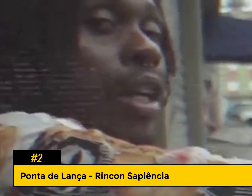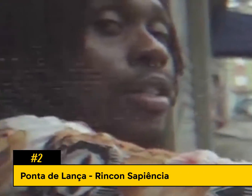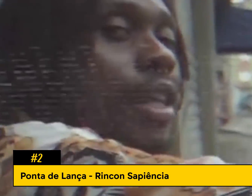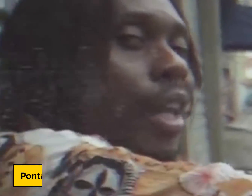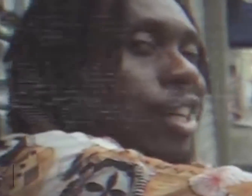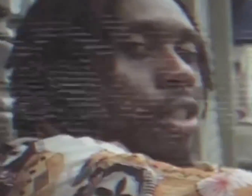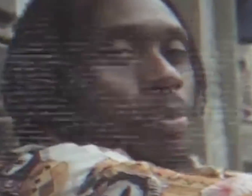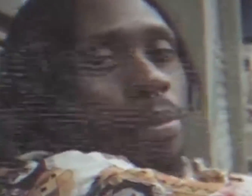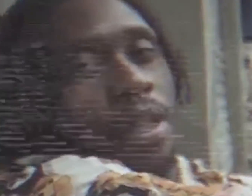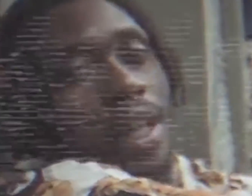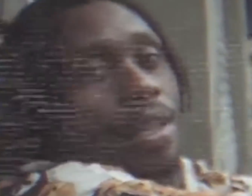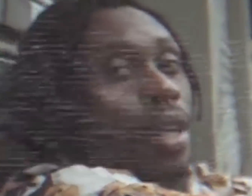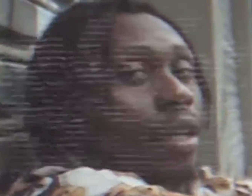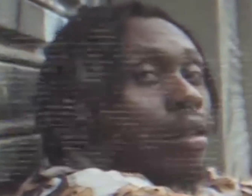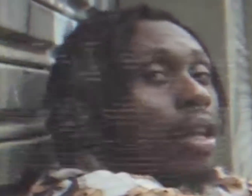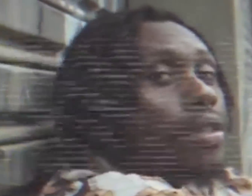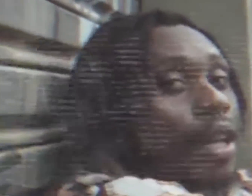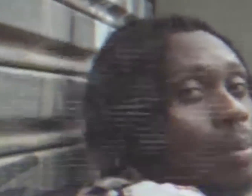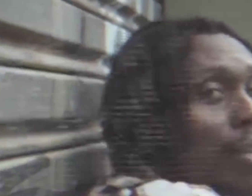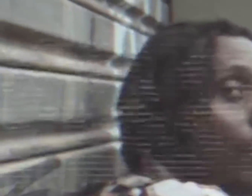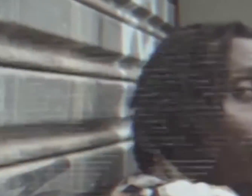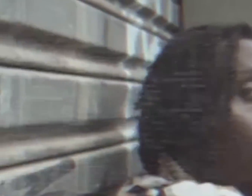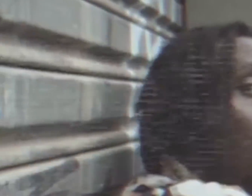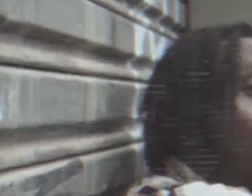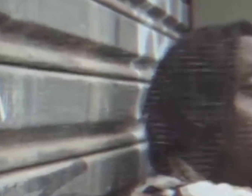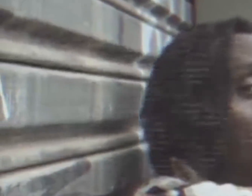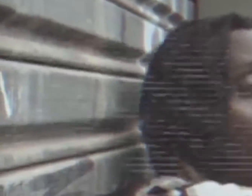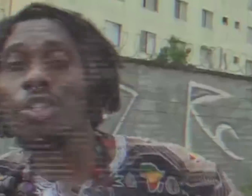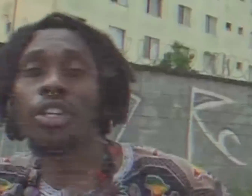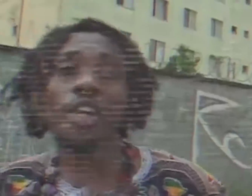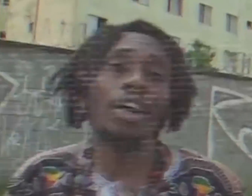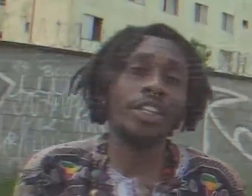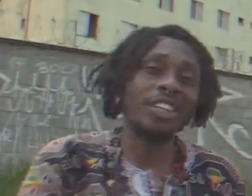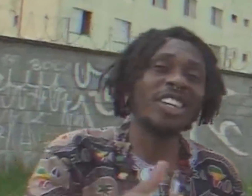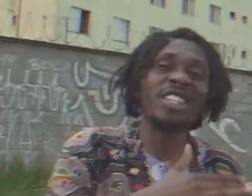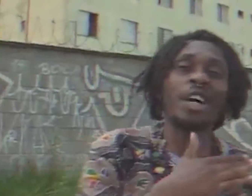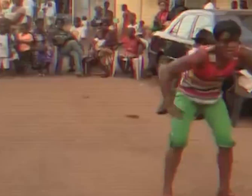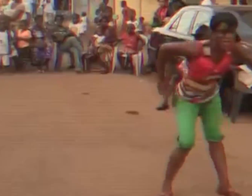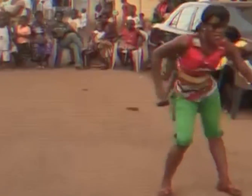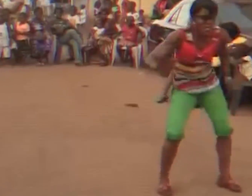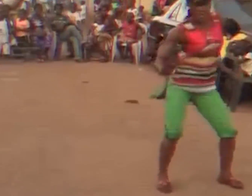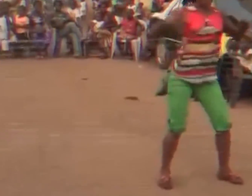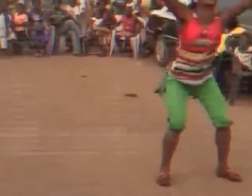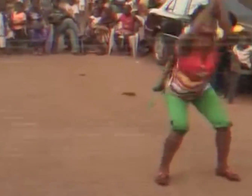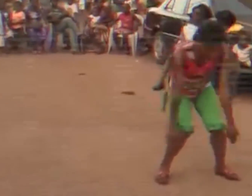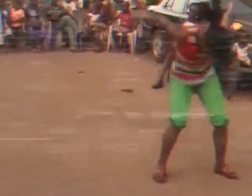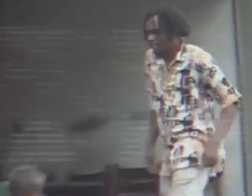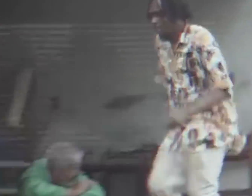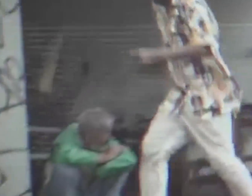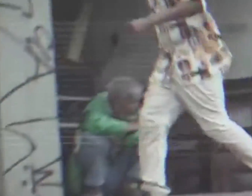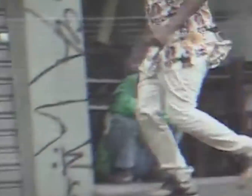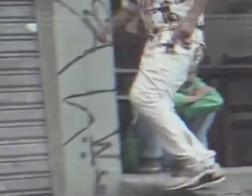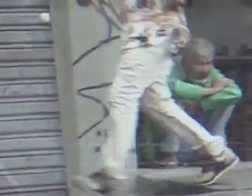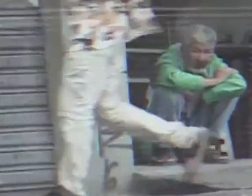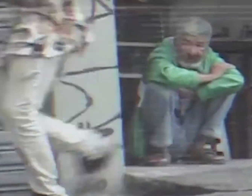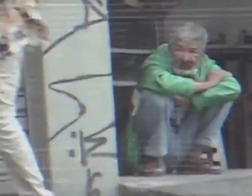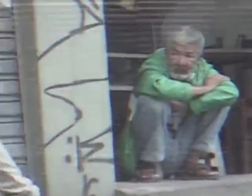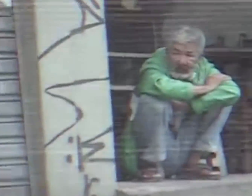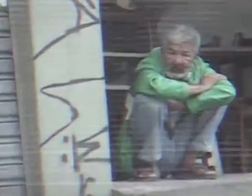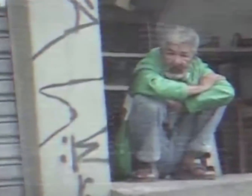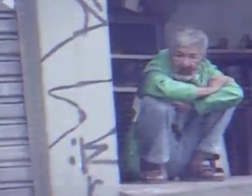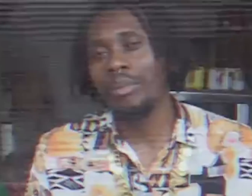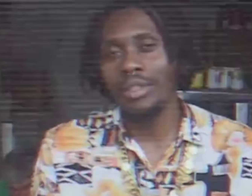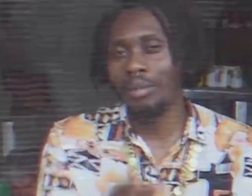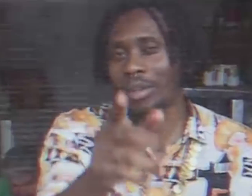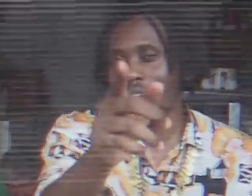livre, ninguém me cancela, tipo Mandela saindo da cela. Minhas linhas voando, cheia de serói, dotada das cabeças quando rela nela. Partiu para o baile, fugiu